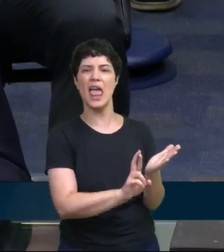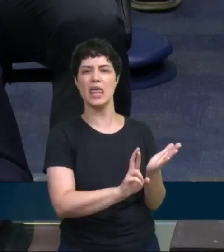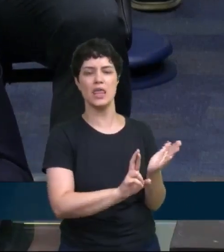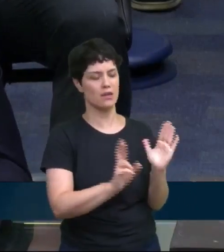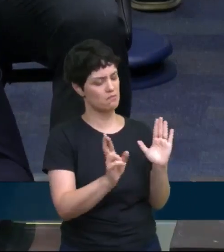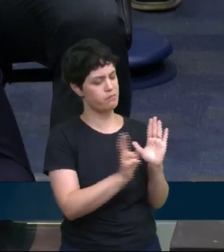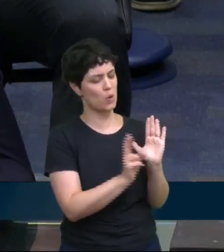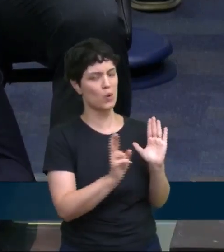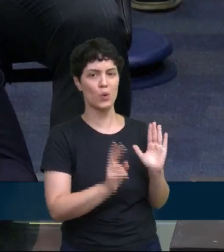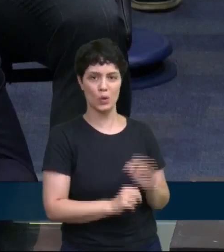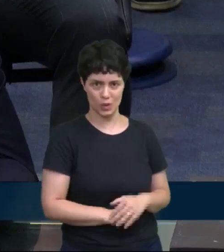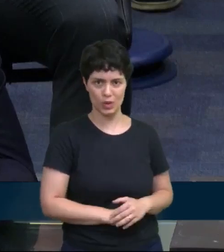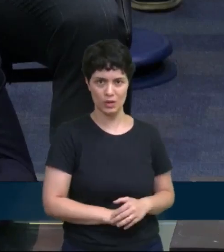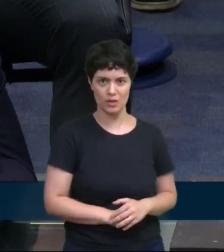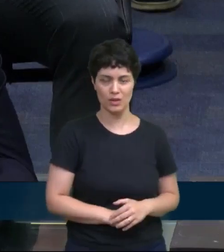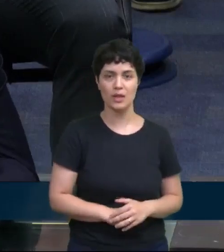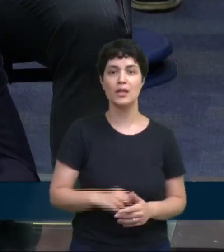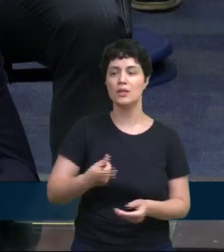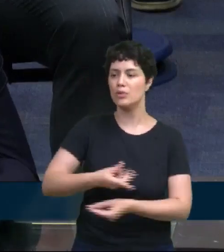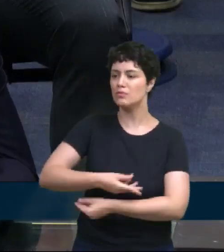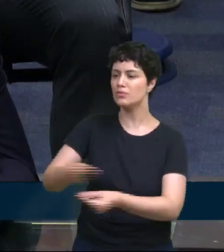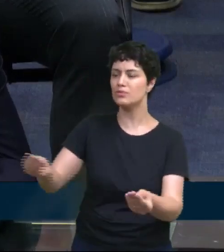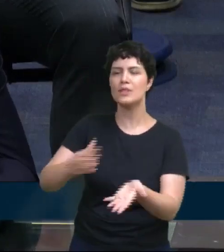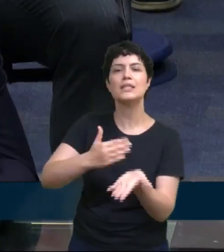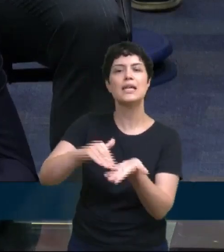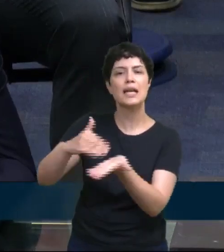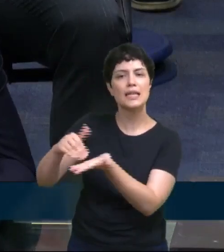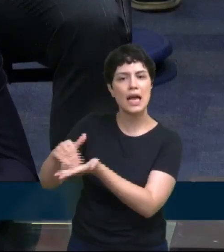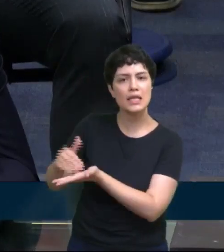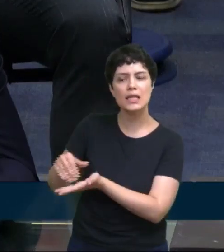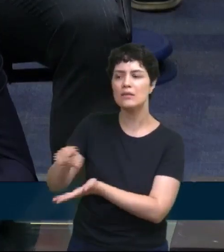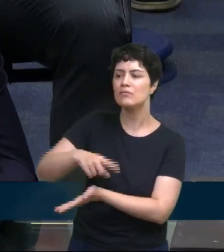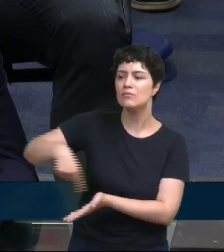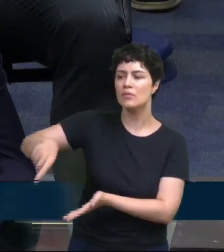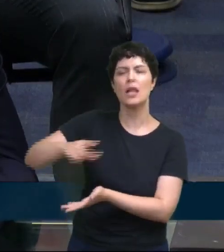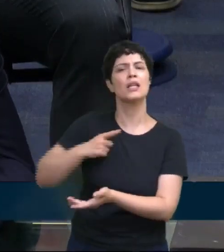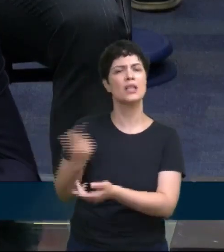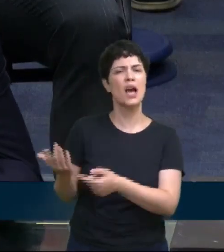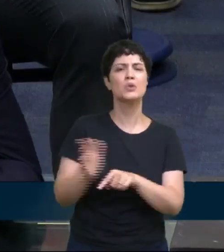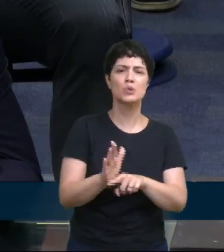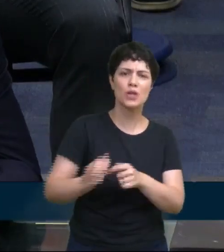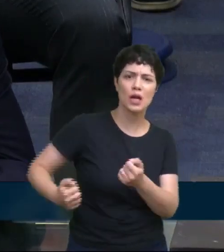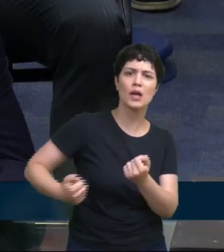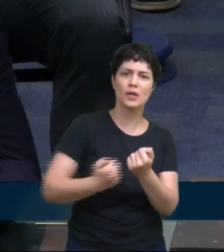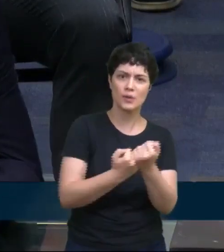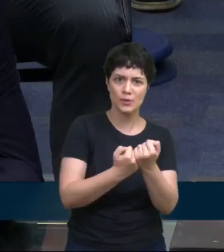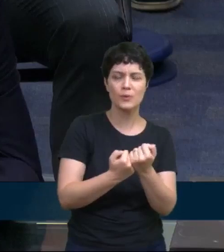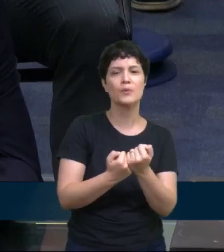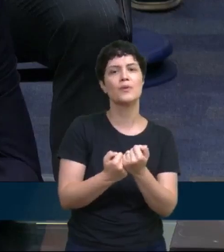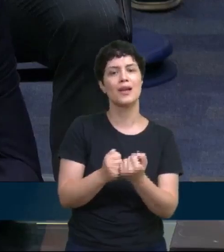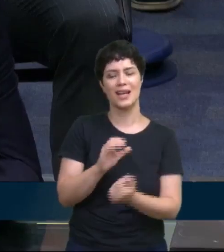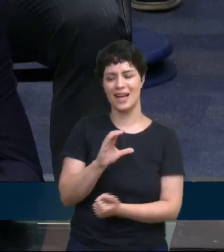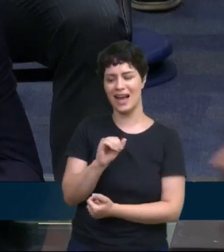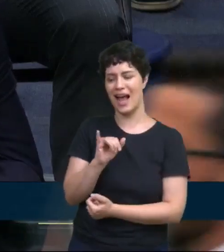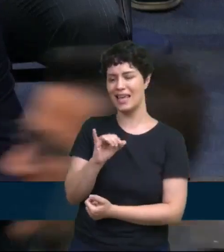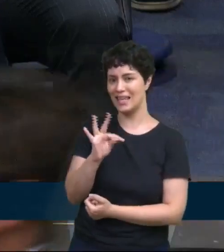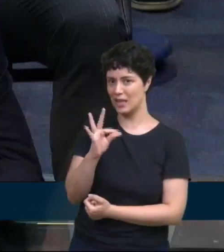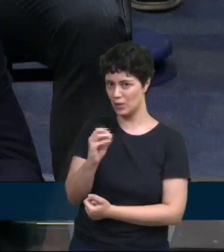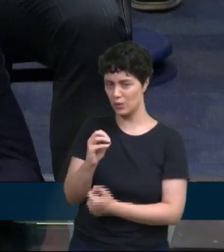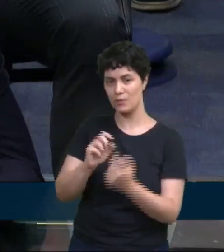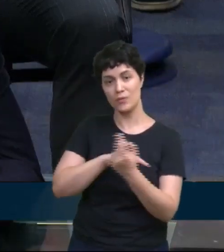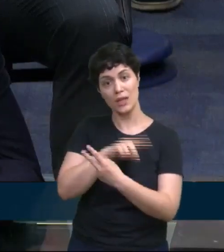desses projetos foram ajudados pelo próprio Caíto, naquele período, e principalmente pelo Traiano, depois no